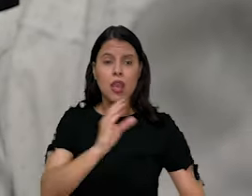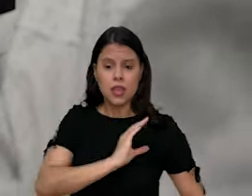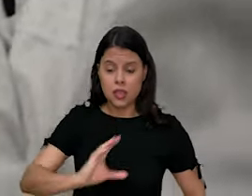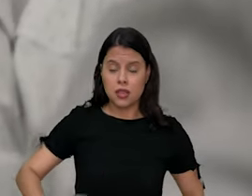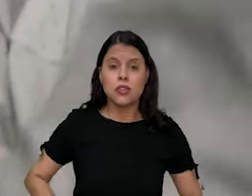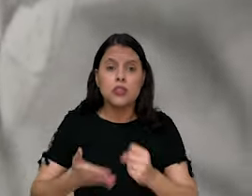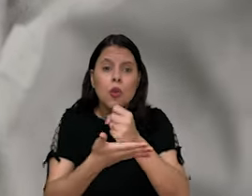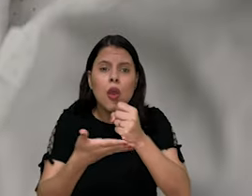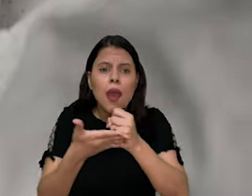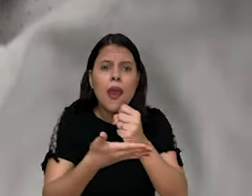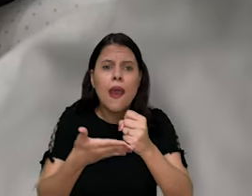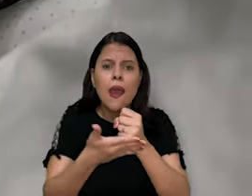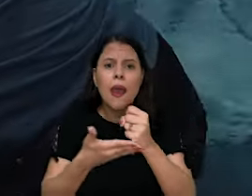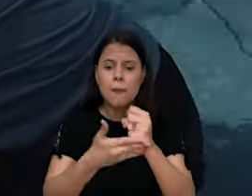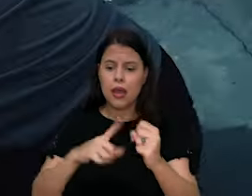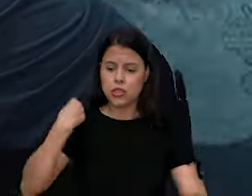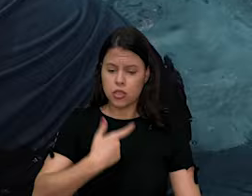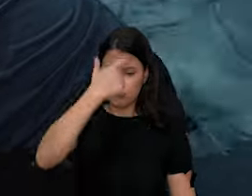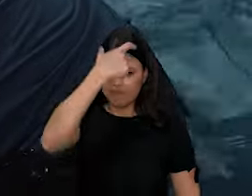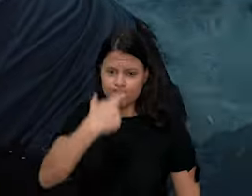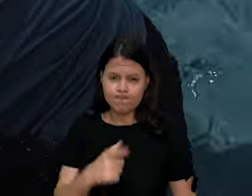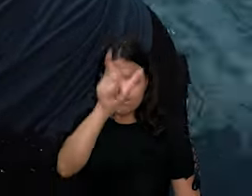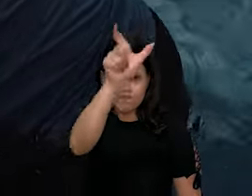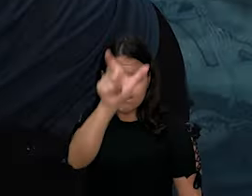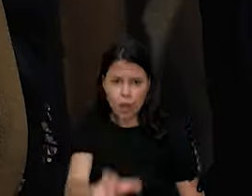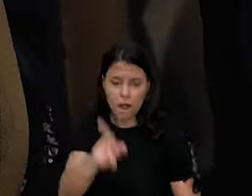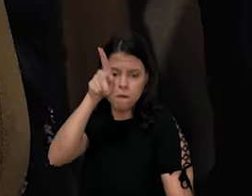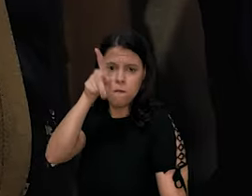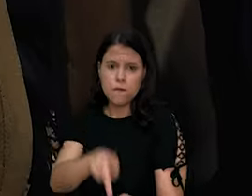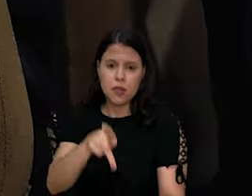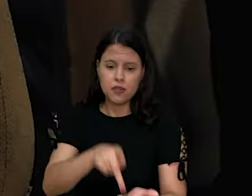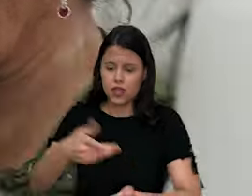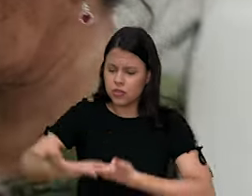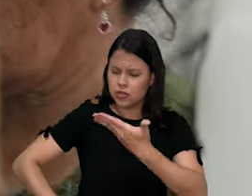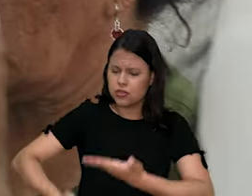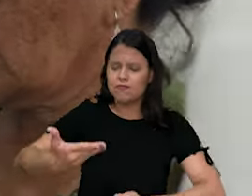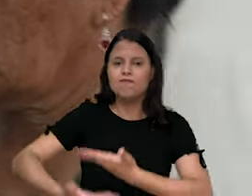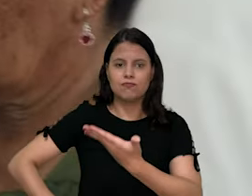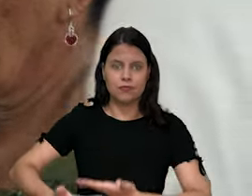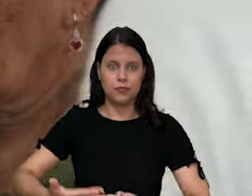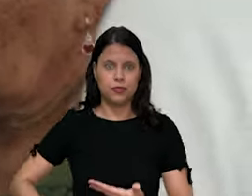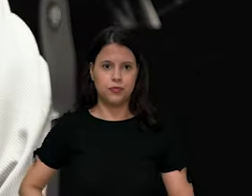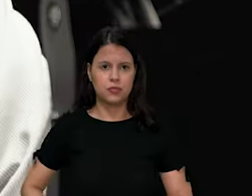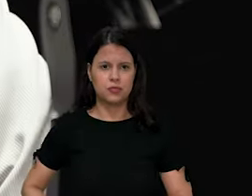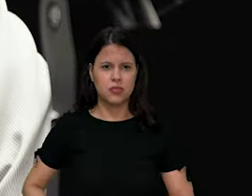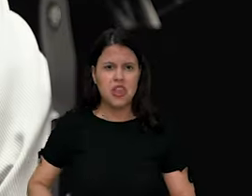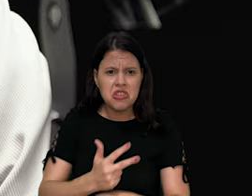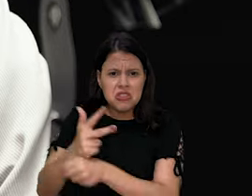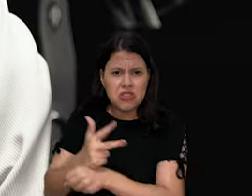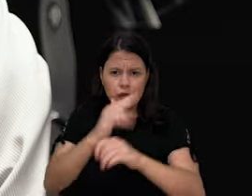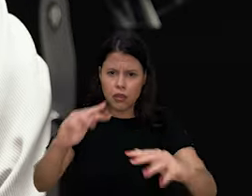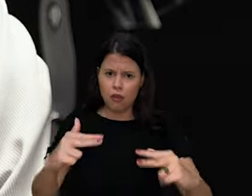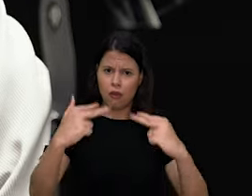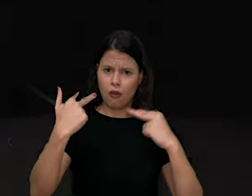Cristo é o firme fundamento para você ser. Ser de verdade e servir plenamente. Difícil esse